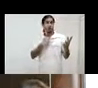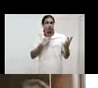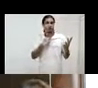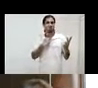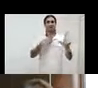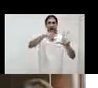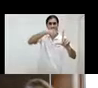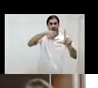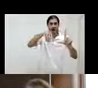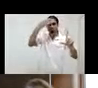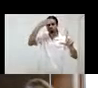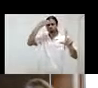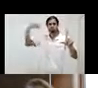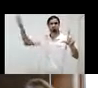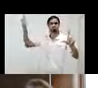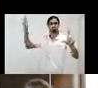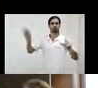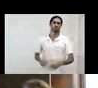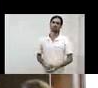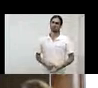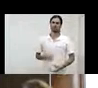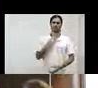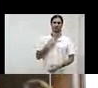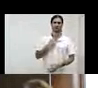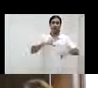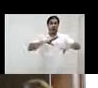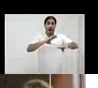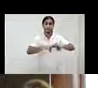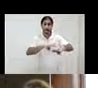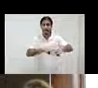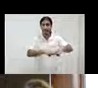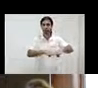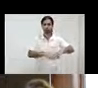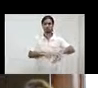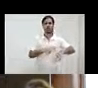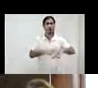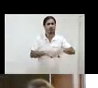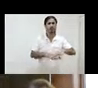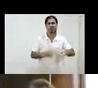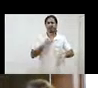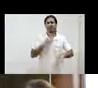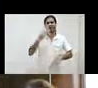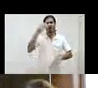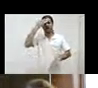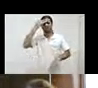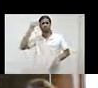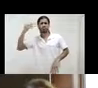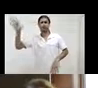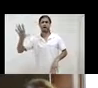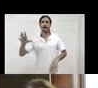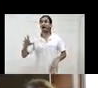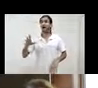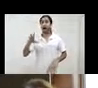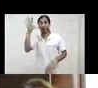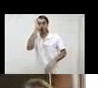esquecer a matemática, por exemplo, conhecimento lógico, também